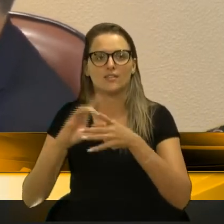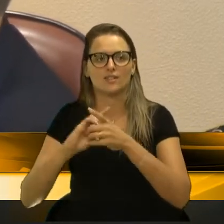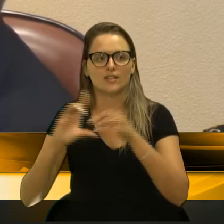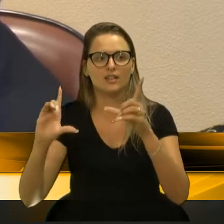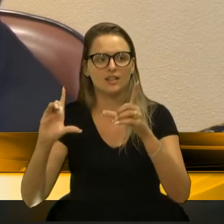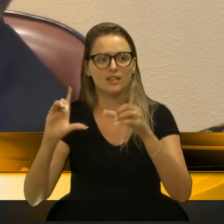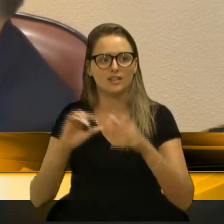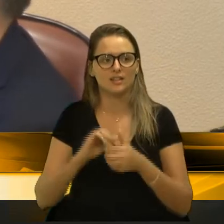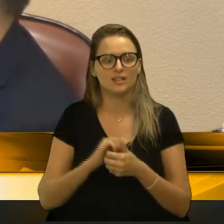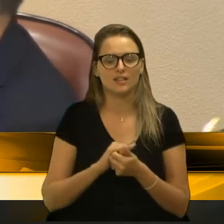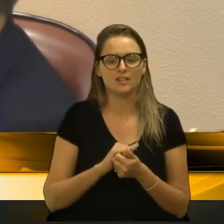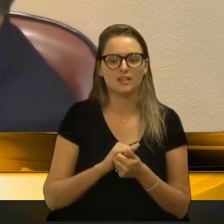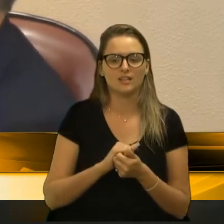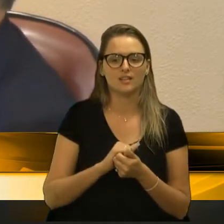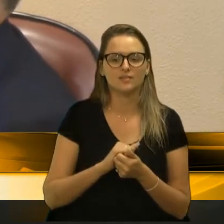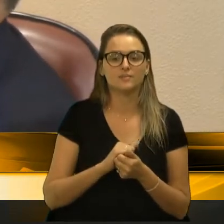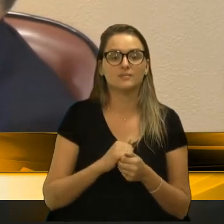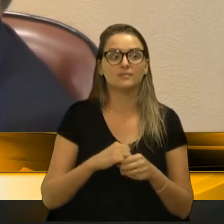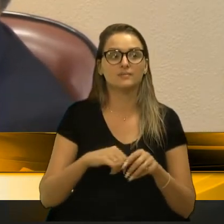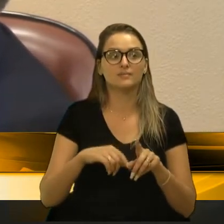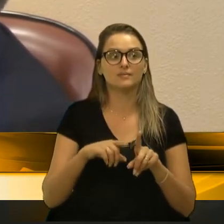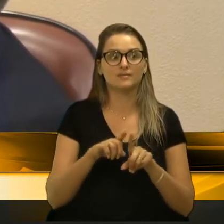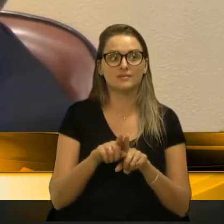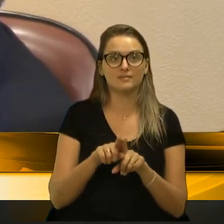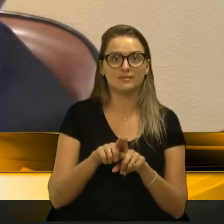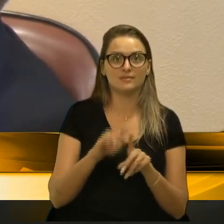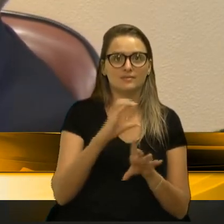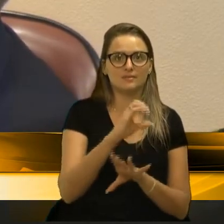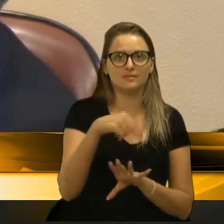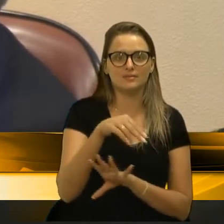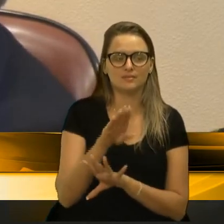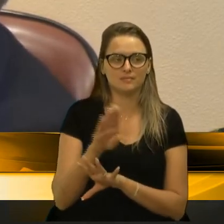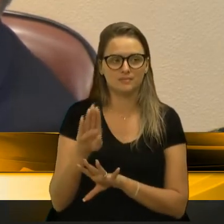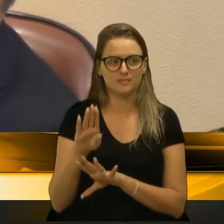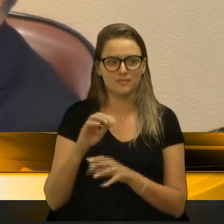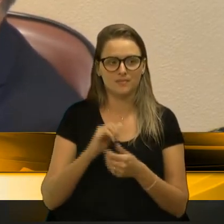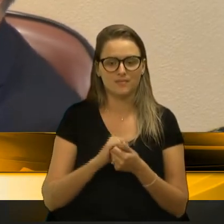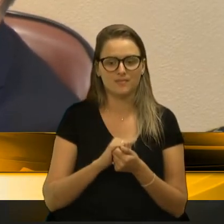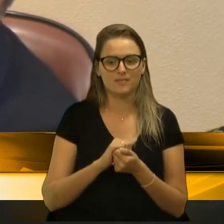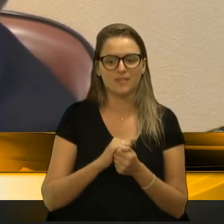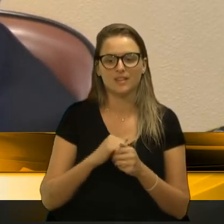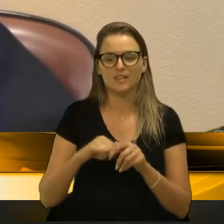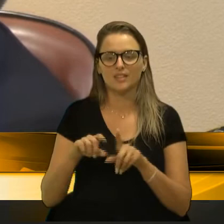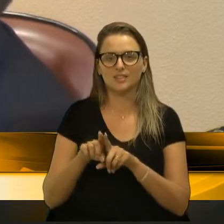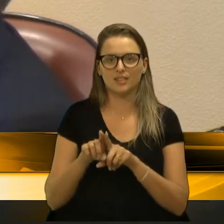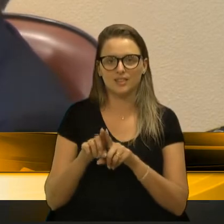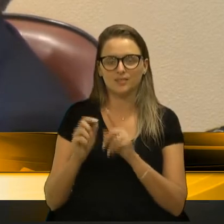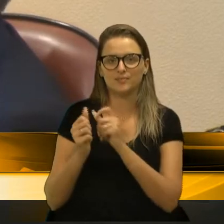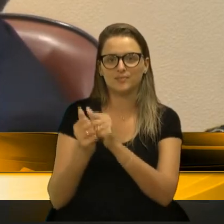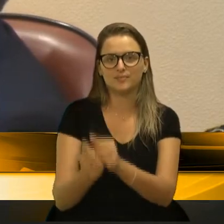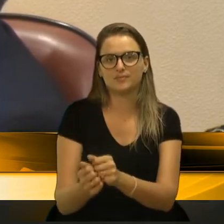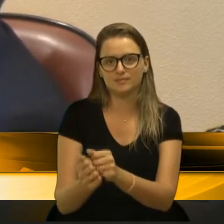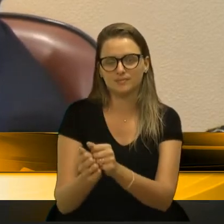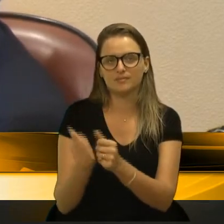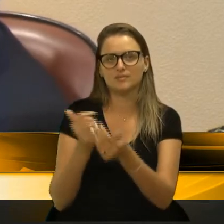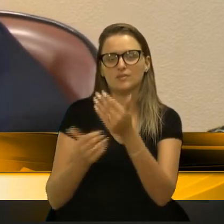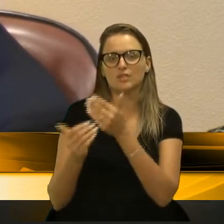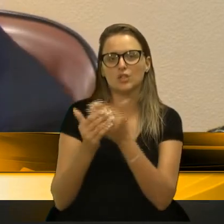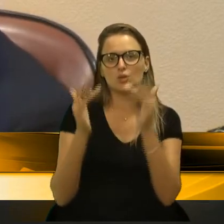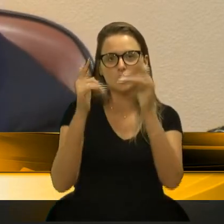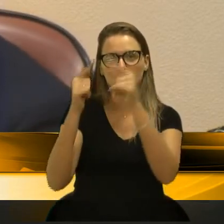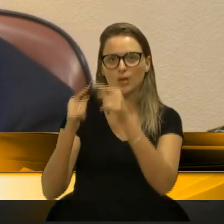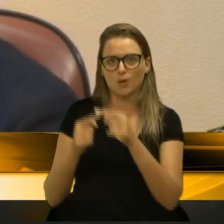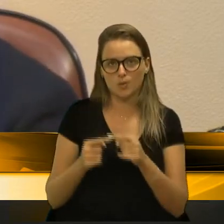forma de vida. Isso dito pelos representantes da CNBB. Então, quero trazer esses dois aspectos que estão no bojo da campanha da fraternidade também desse ano.